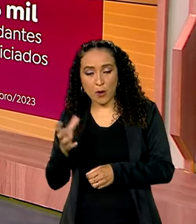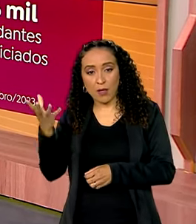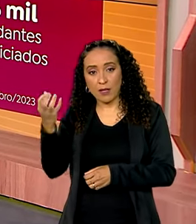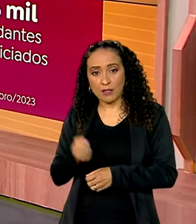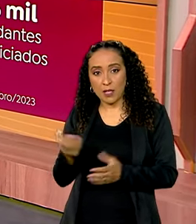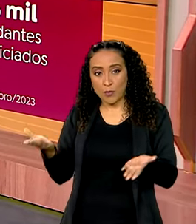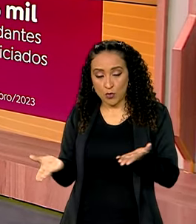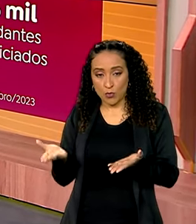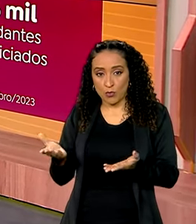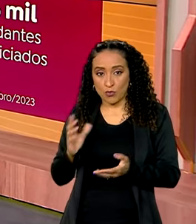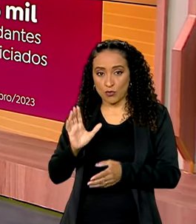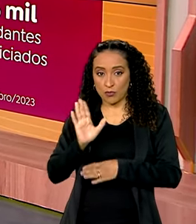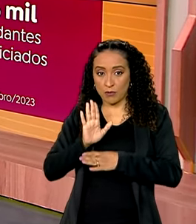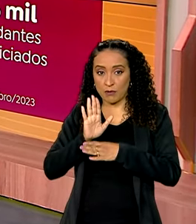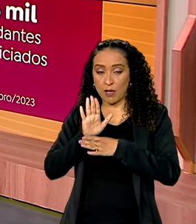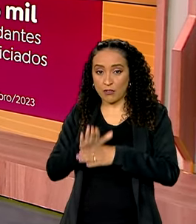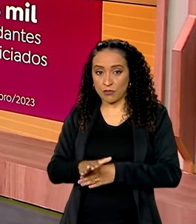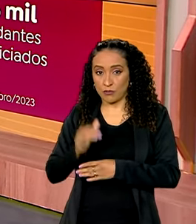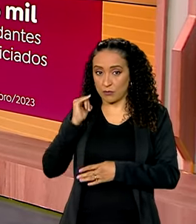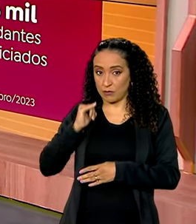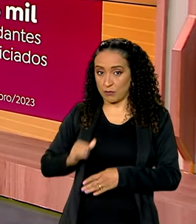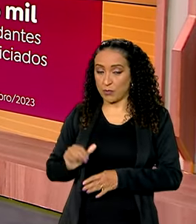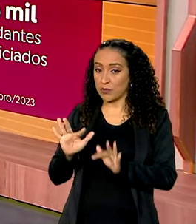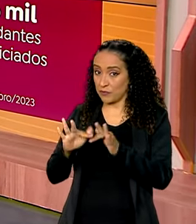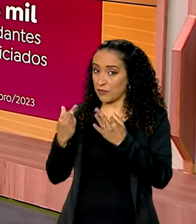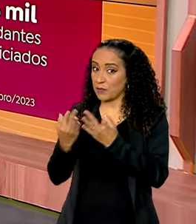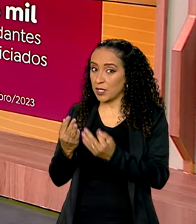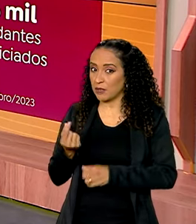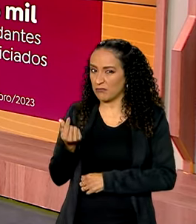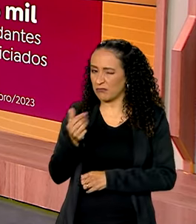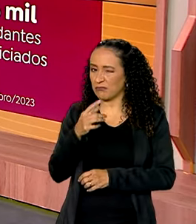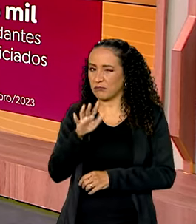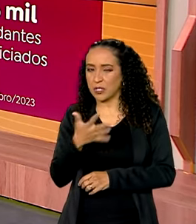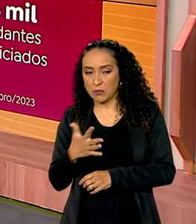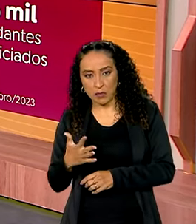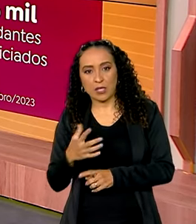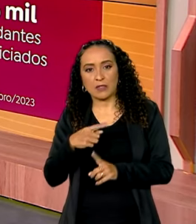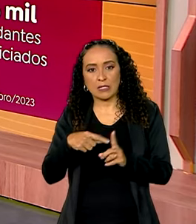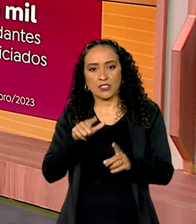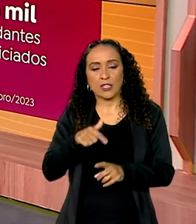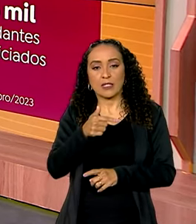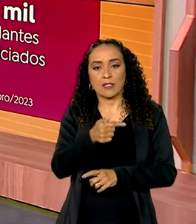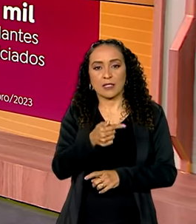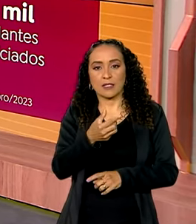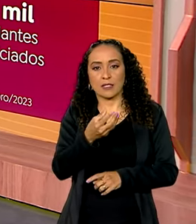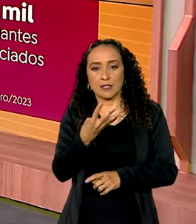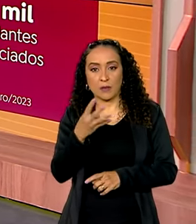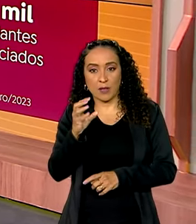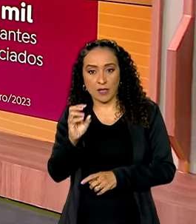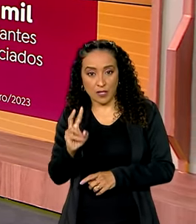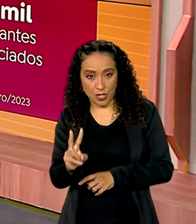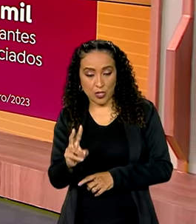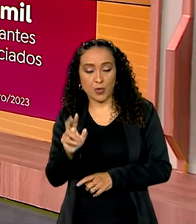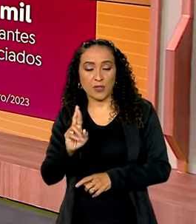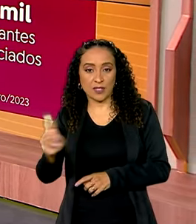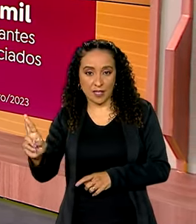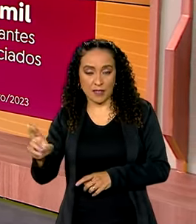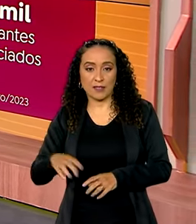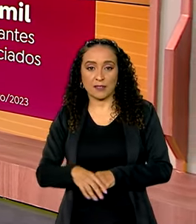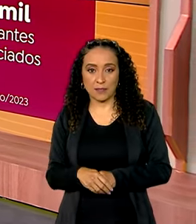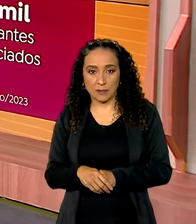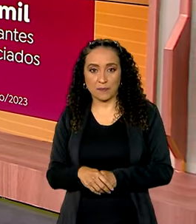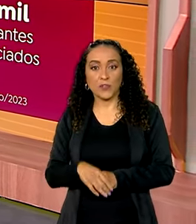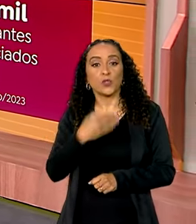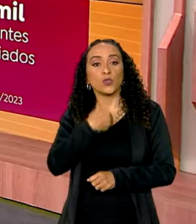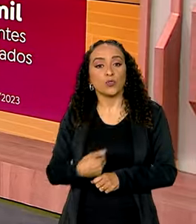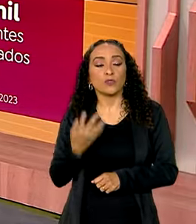atualmente o benefício do Bolsa Família. O valor médio na cidade é de R$ 742,00.